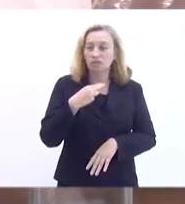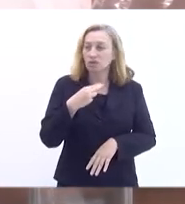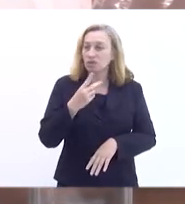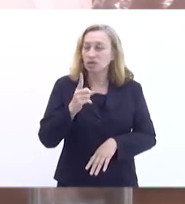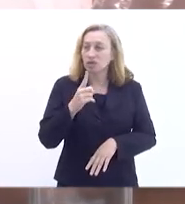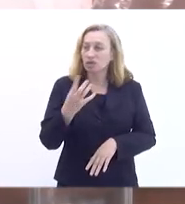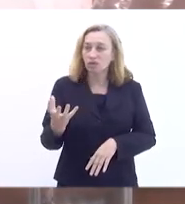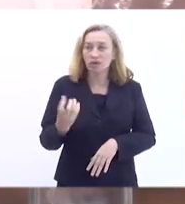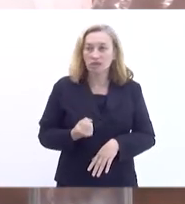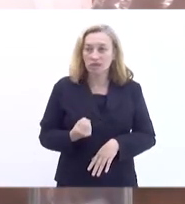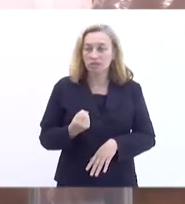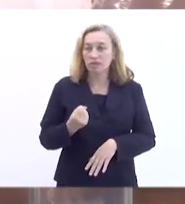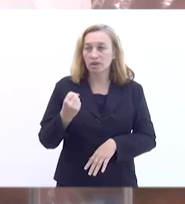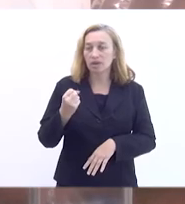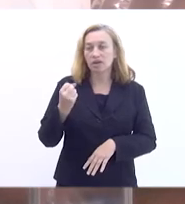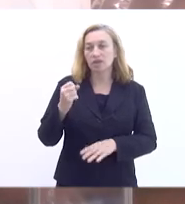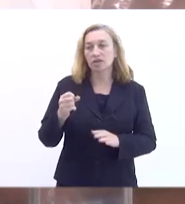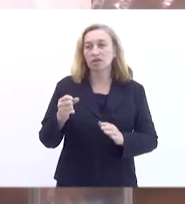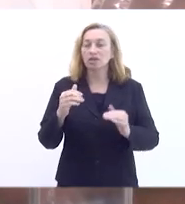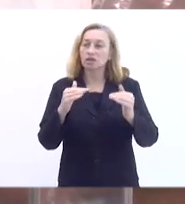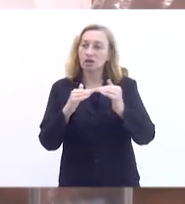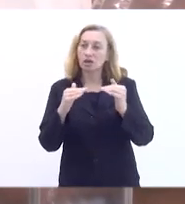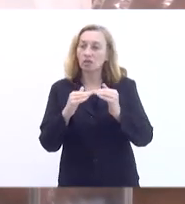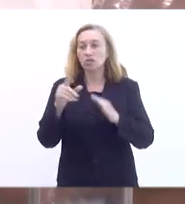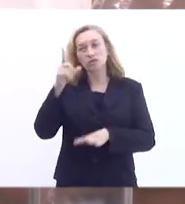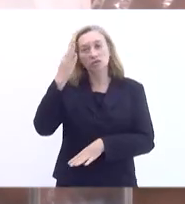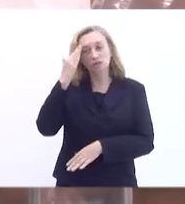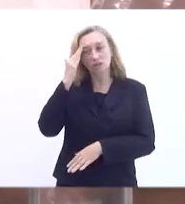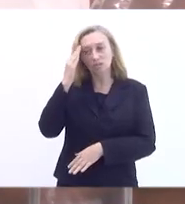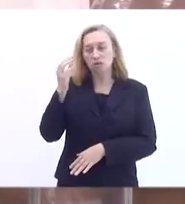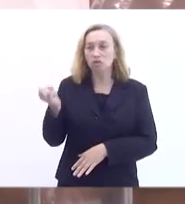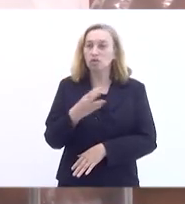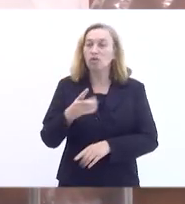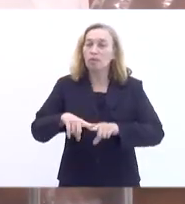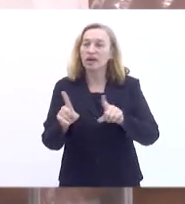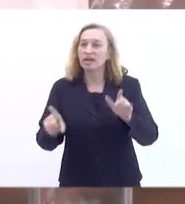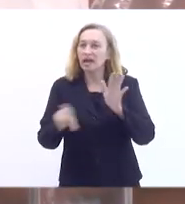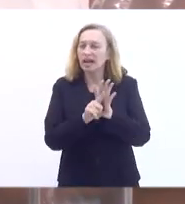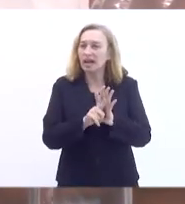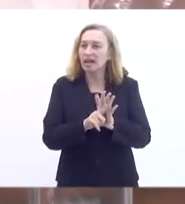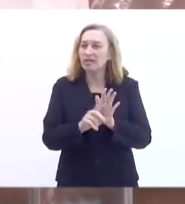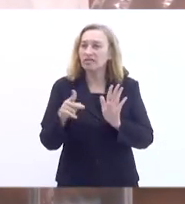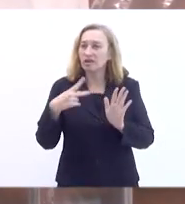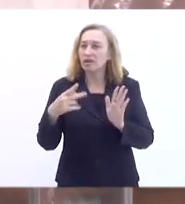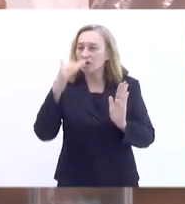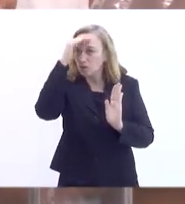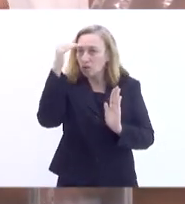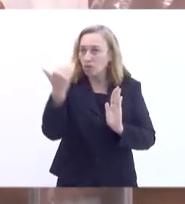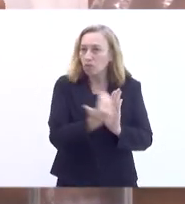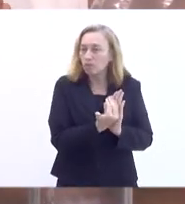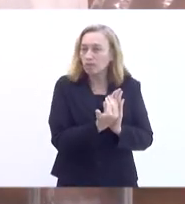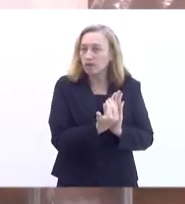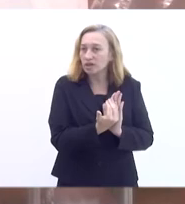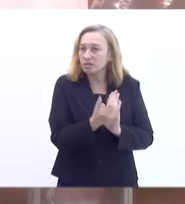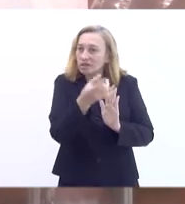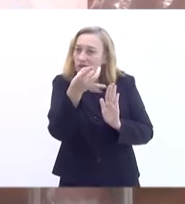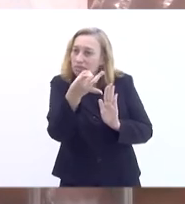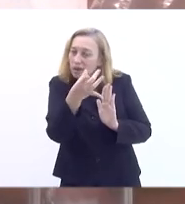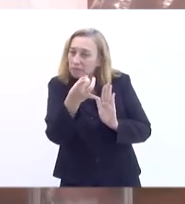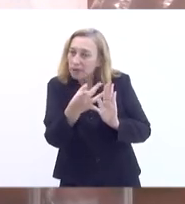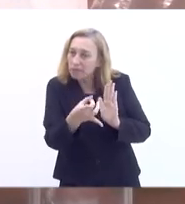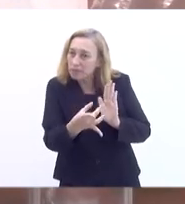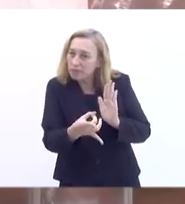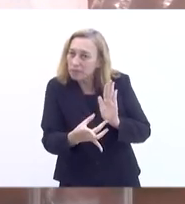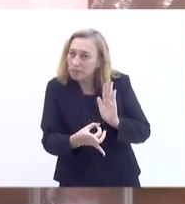de acordo com o entendimento novo Porém na lei diz que é para ser cumprido fato análogo e